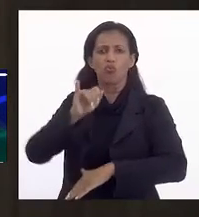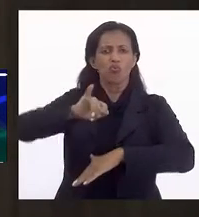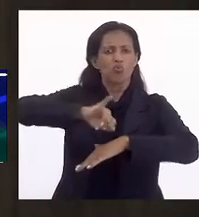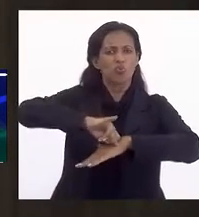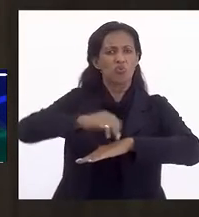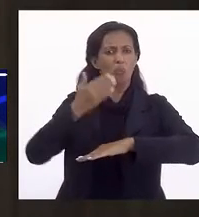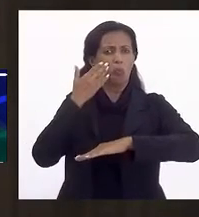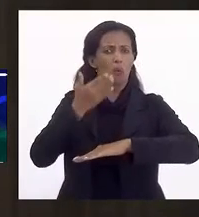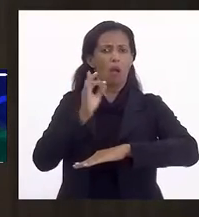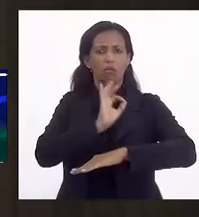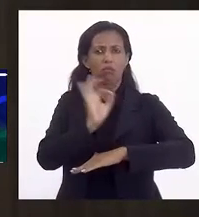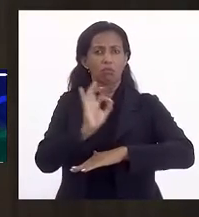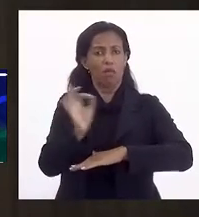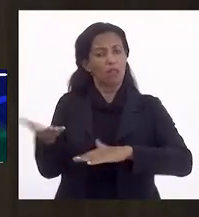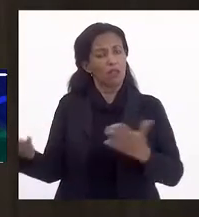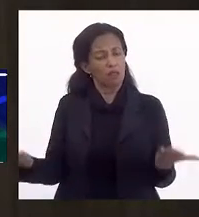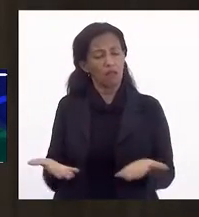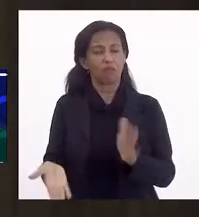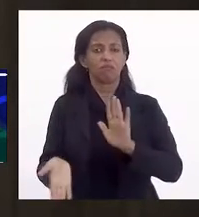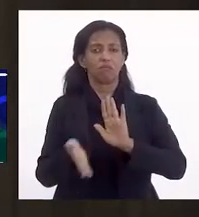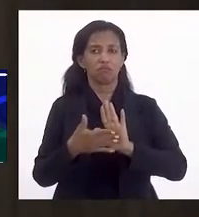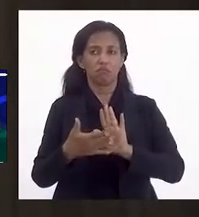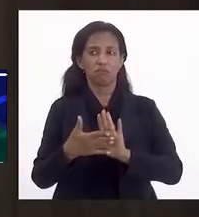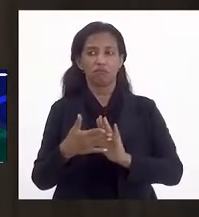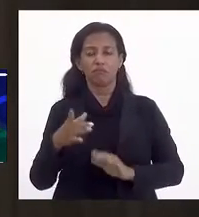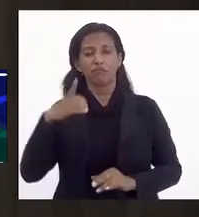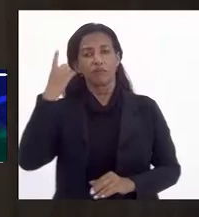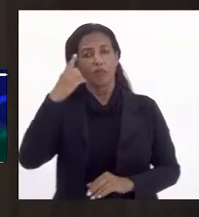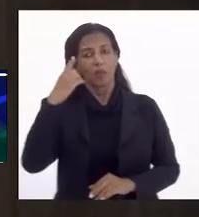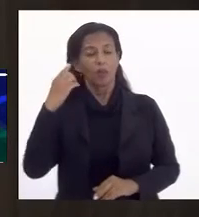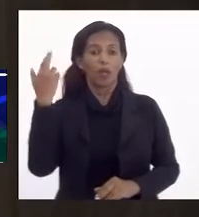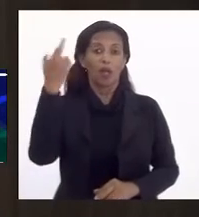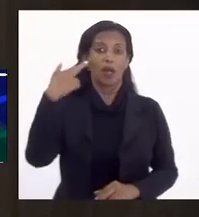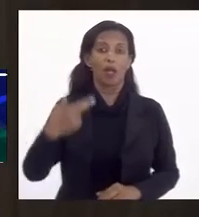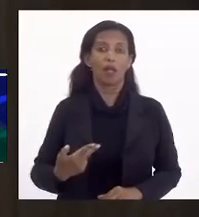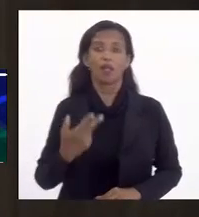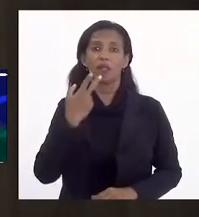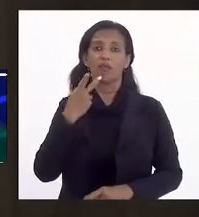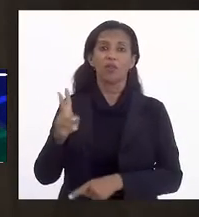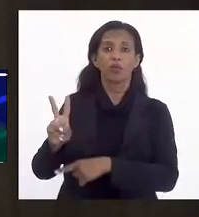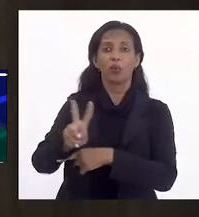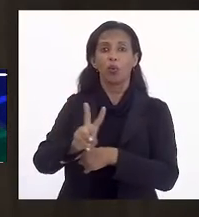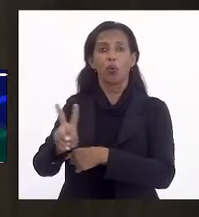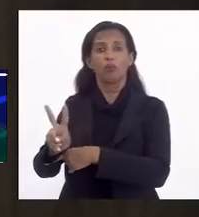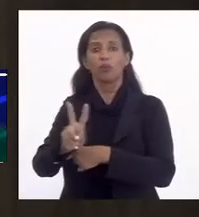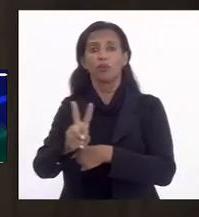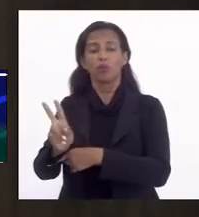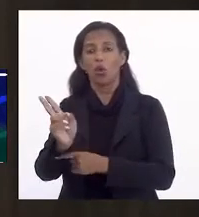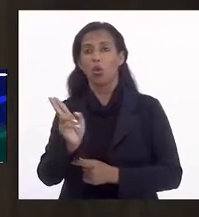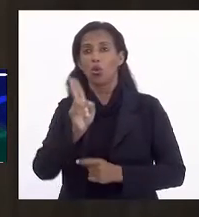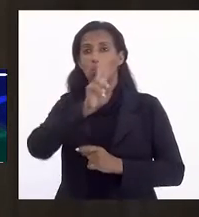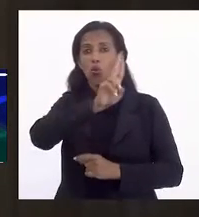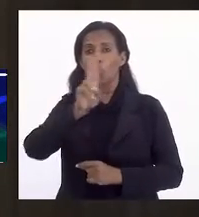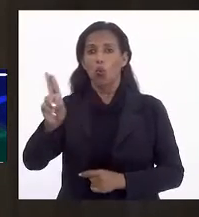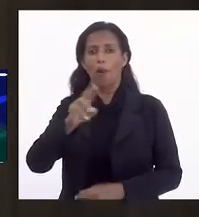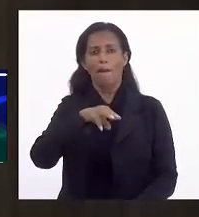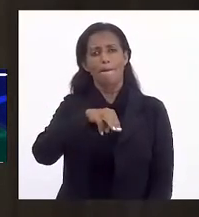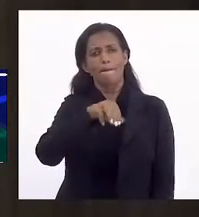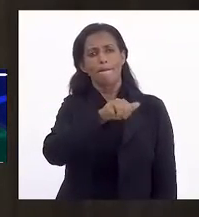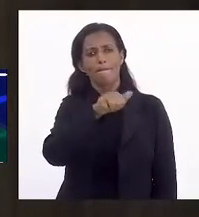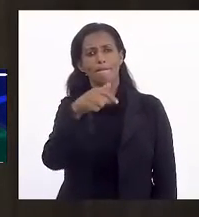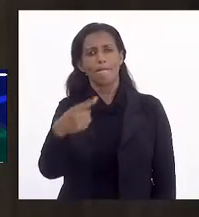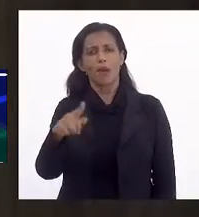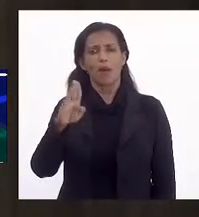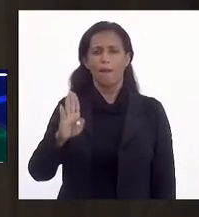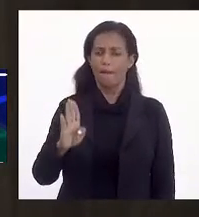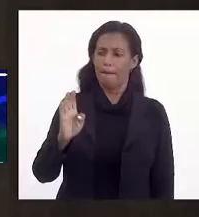público. E agora essa proposta que a deputada Renata faz sobre o observatório, que o nome da Mãe Beata, salve, salve, a benção